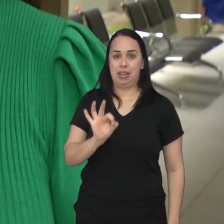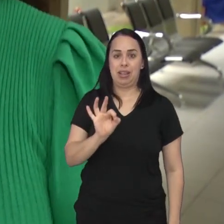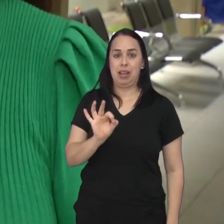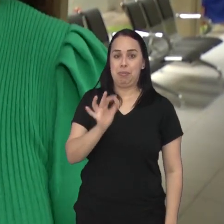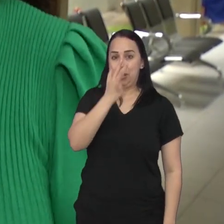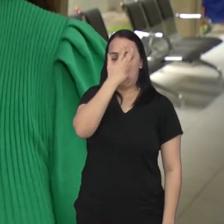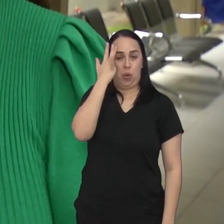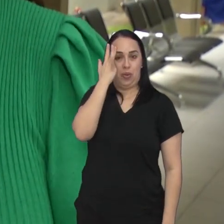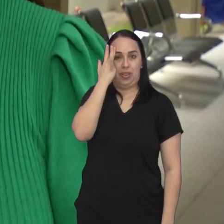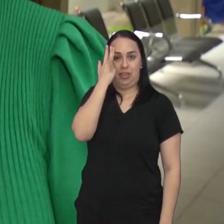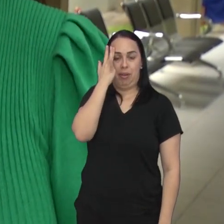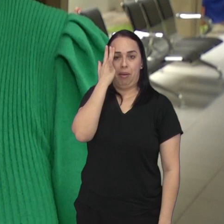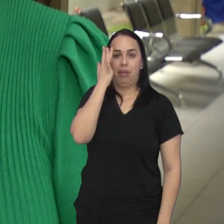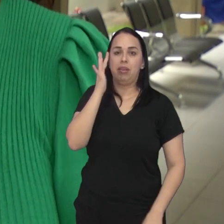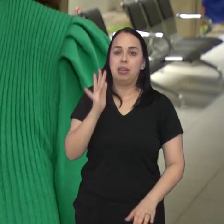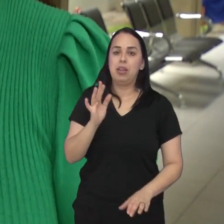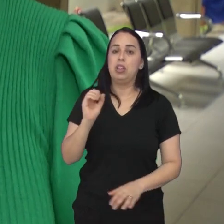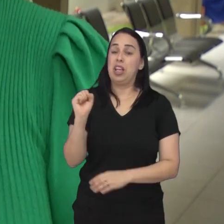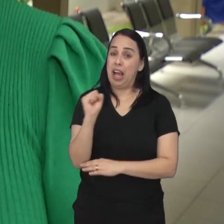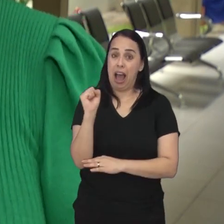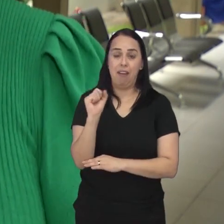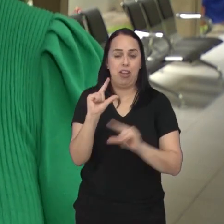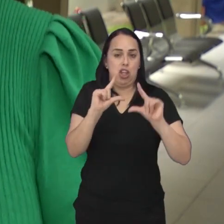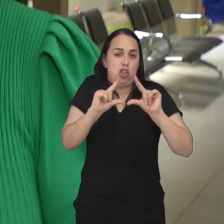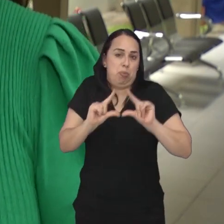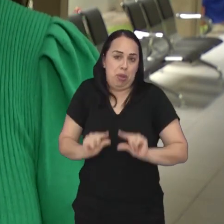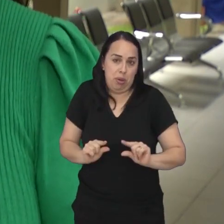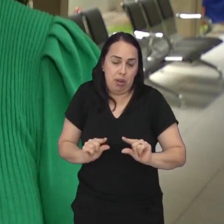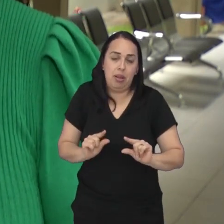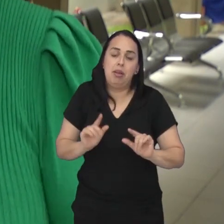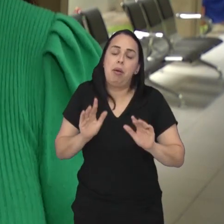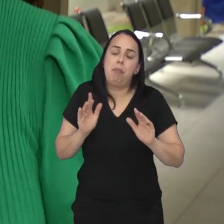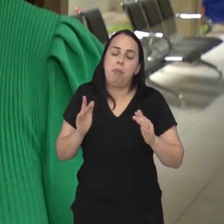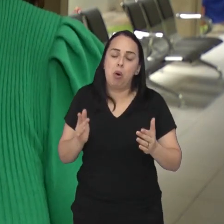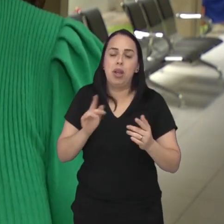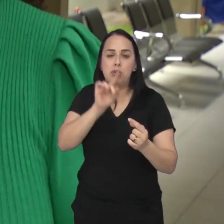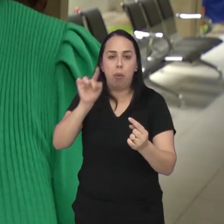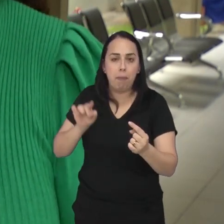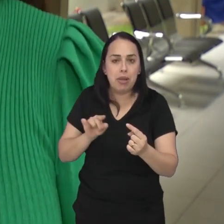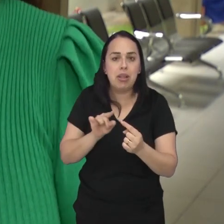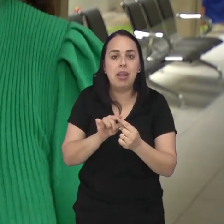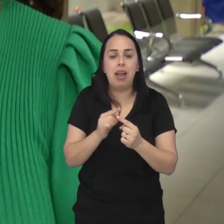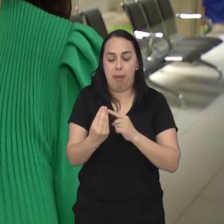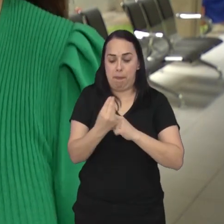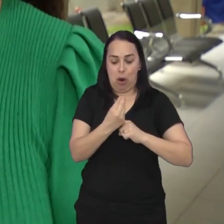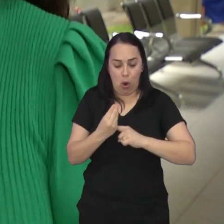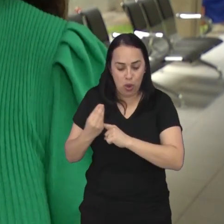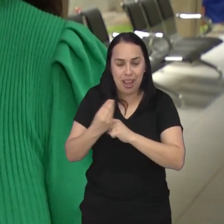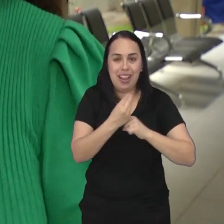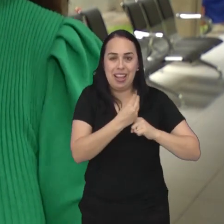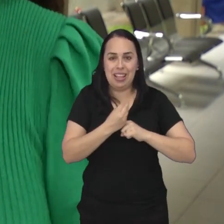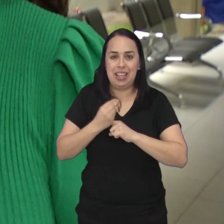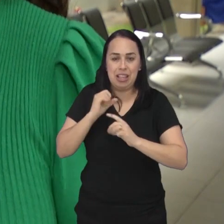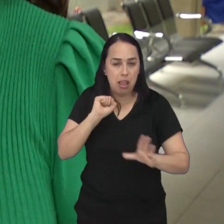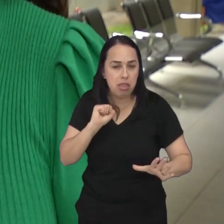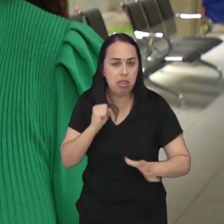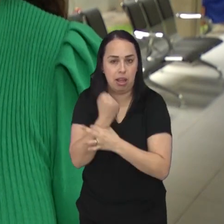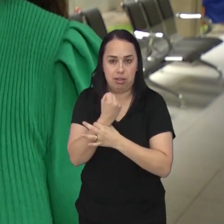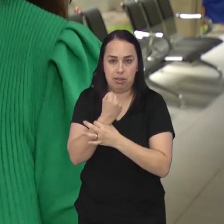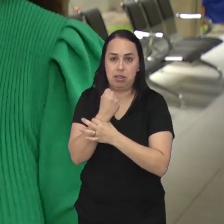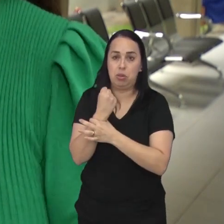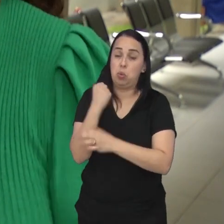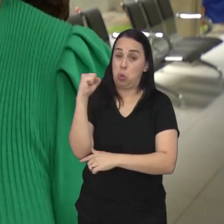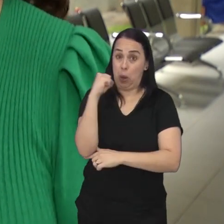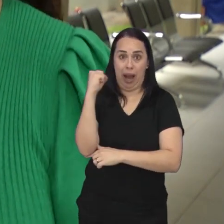né? E de risco de casos graves e óbitos. Então a ideia, o impacto maior dela é proteger contra